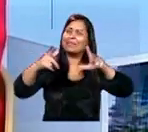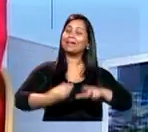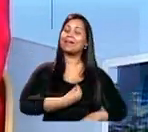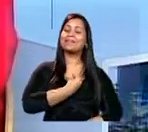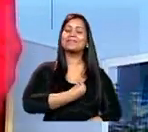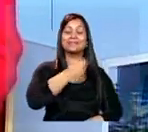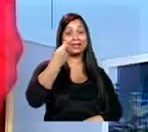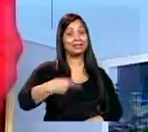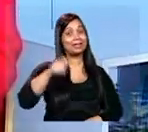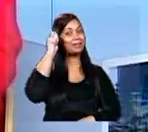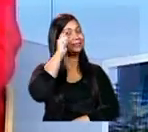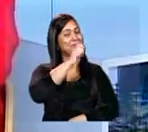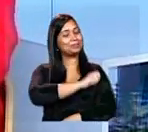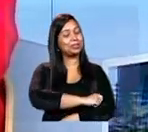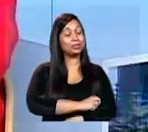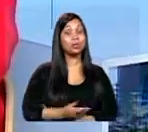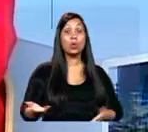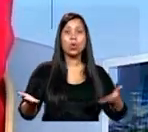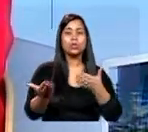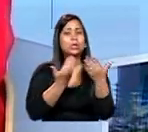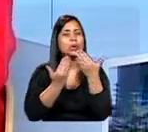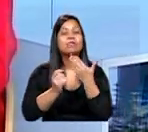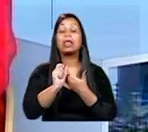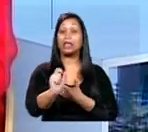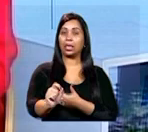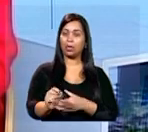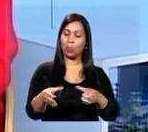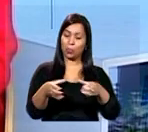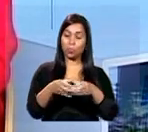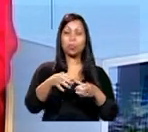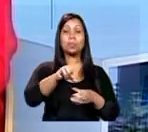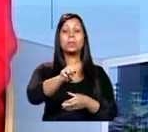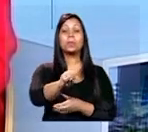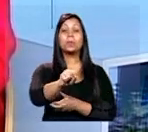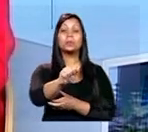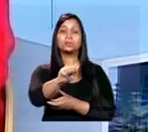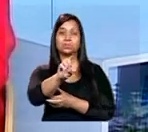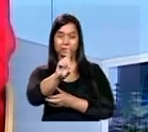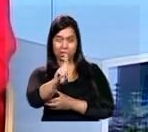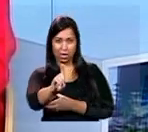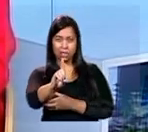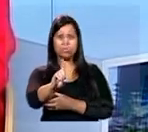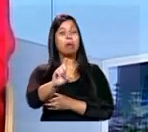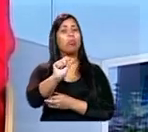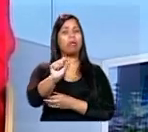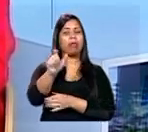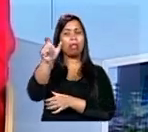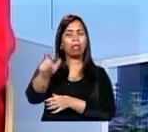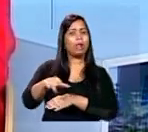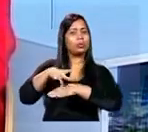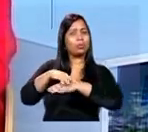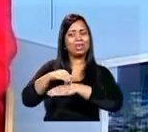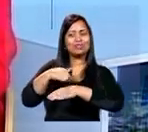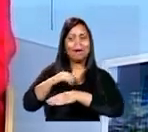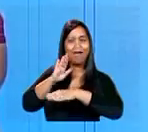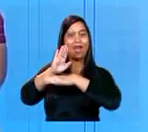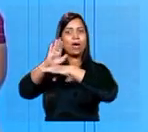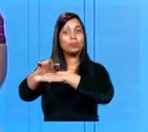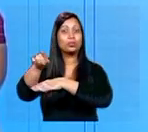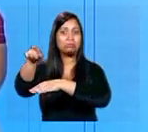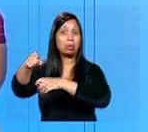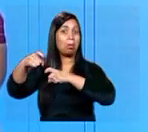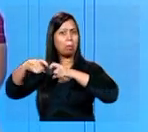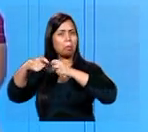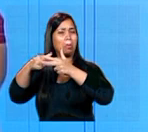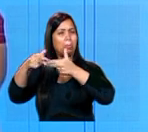na vida de São José do Rio Preto. Hoje a gente conversa com o pessoal do SAD, que é o Serviço de Atenção Domiciliar do município. Eu estou aqui com a Andréia